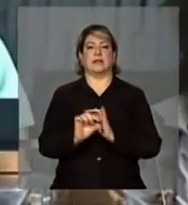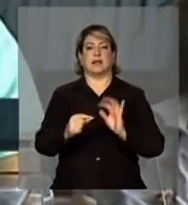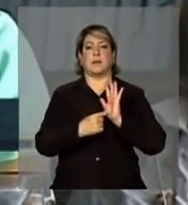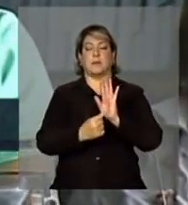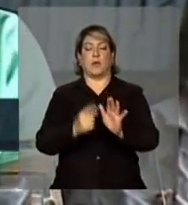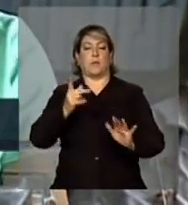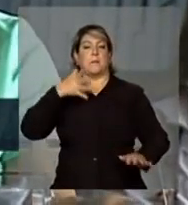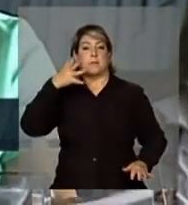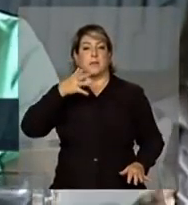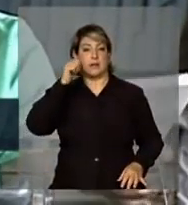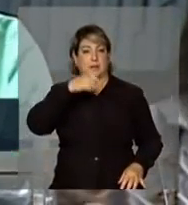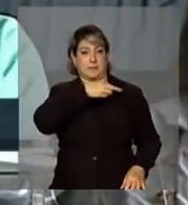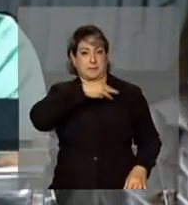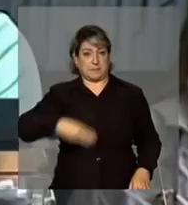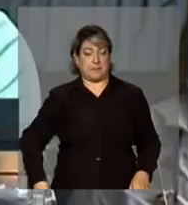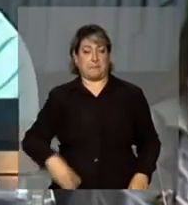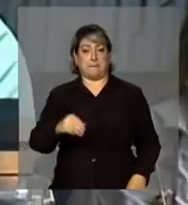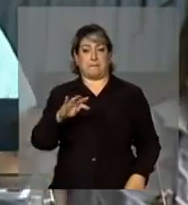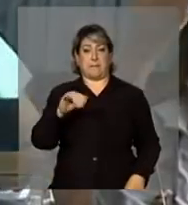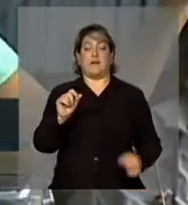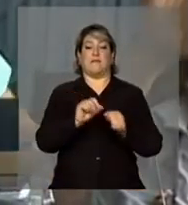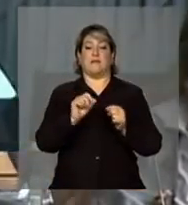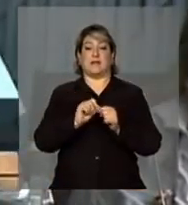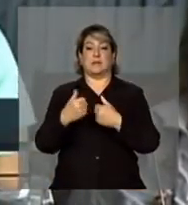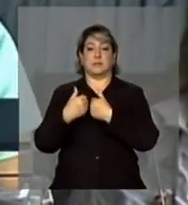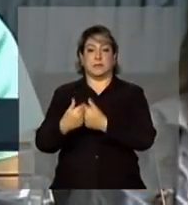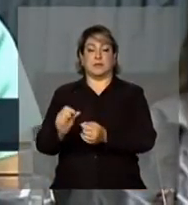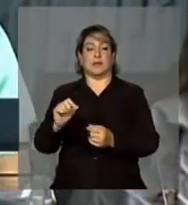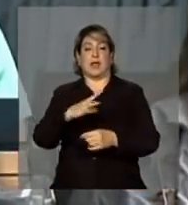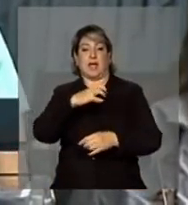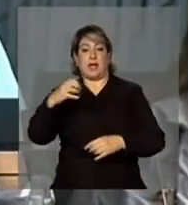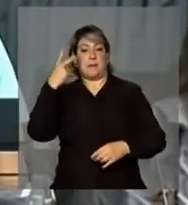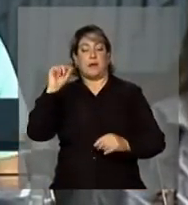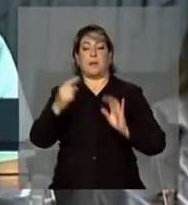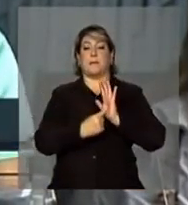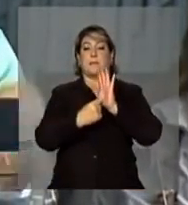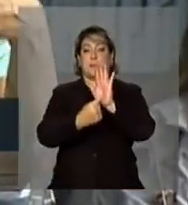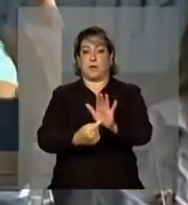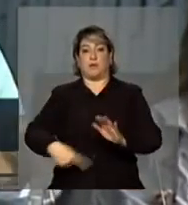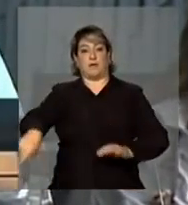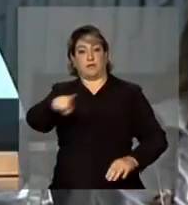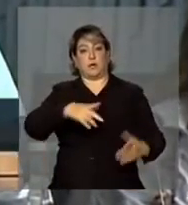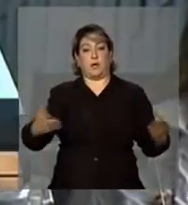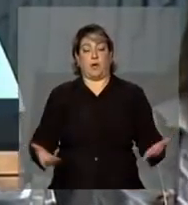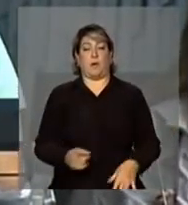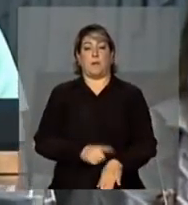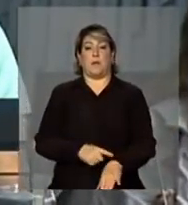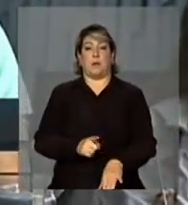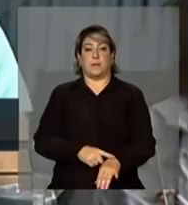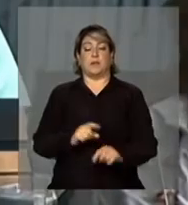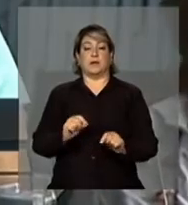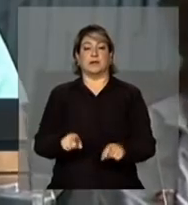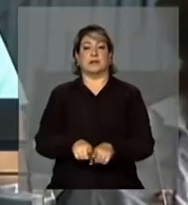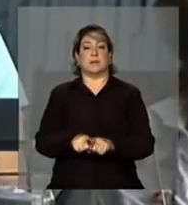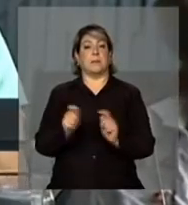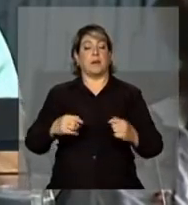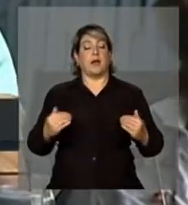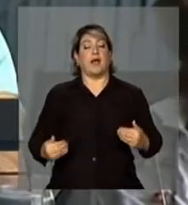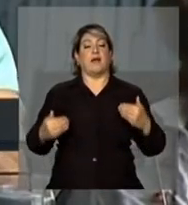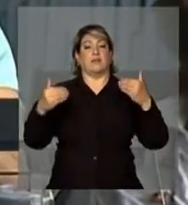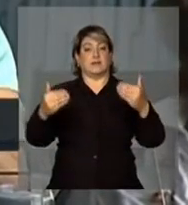uma mensagem que a ministra Marta Suplicy fez questão de gravar, para poder compartilhar com vocês desse momento e podermos avançar